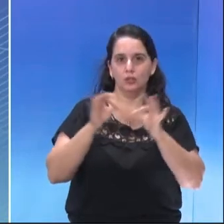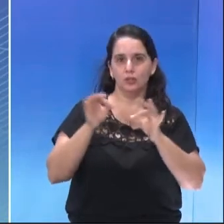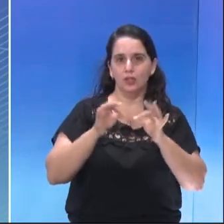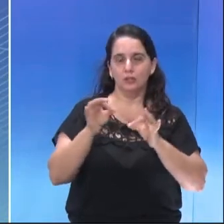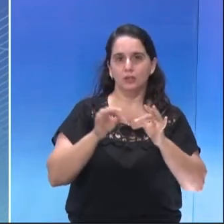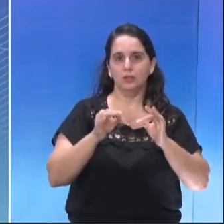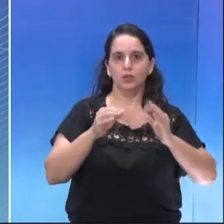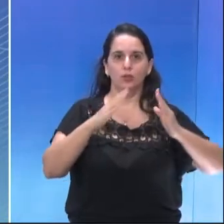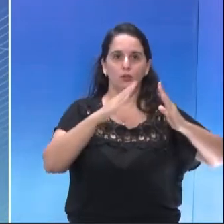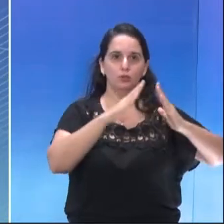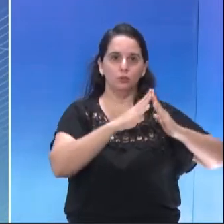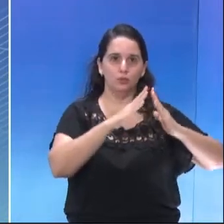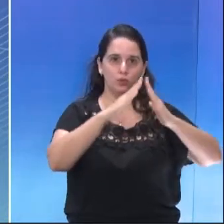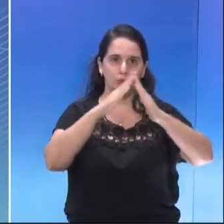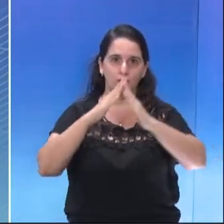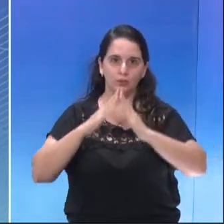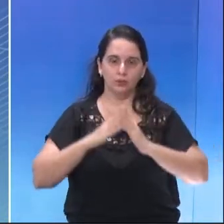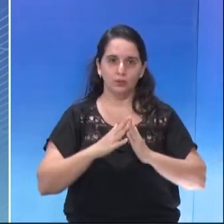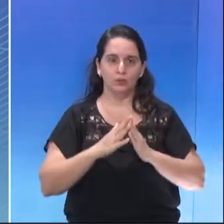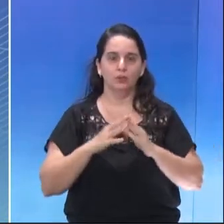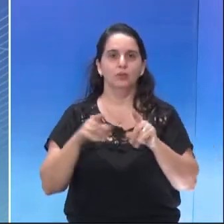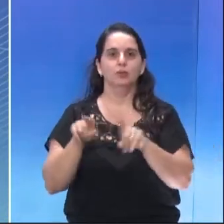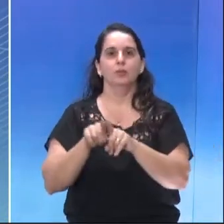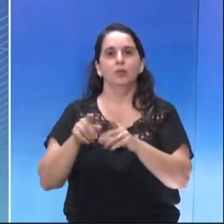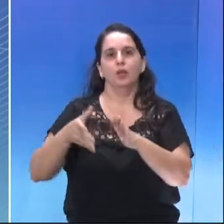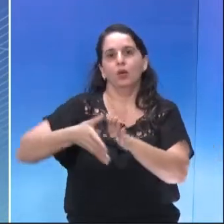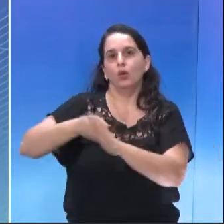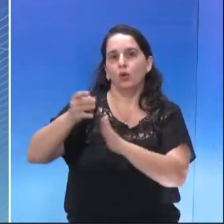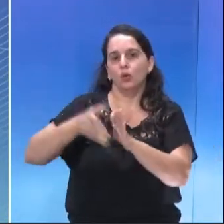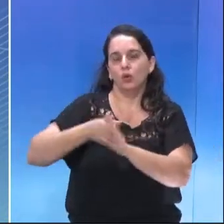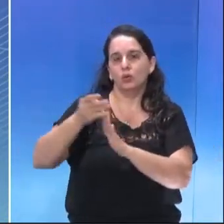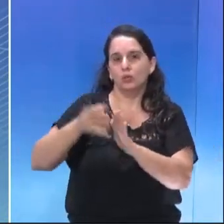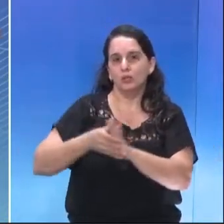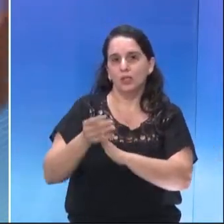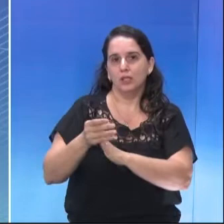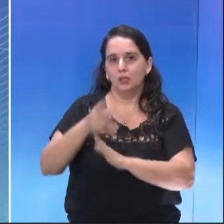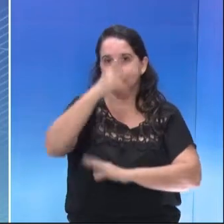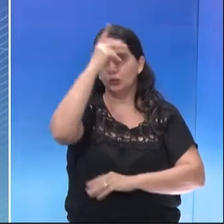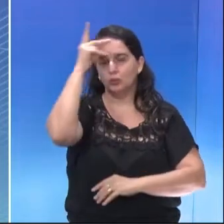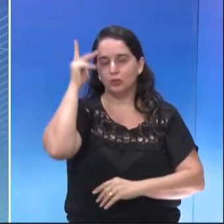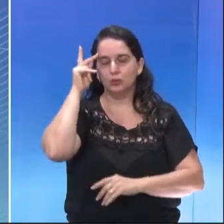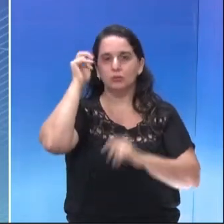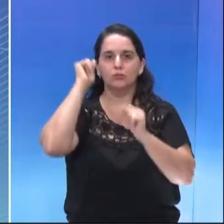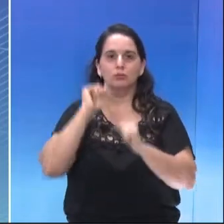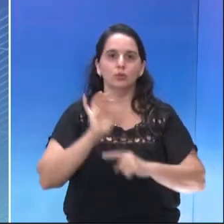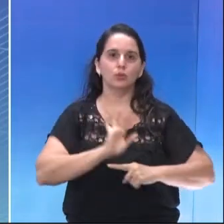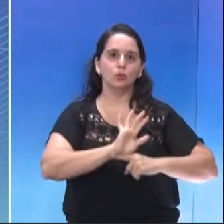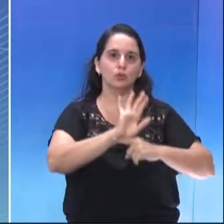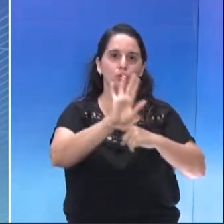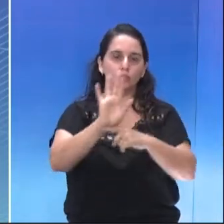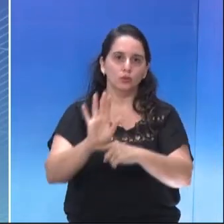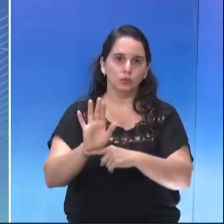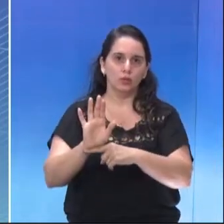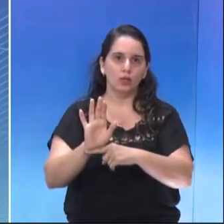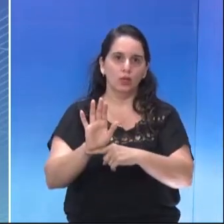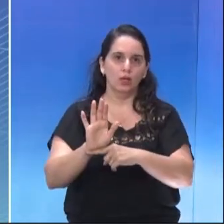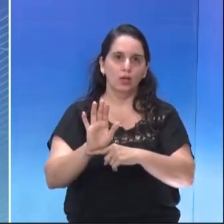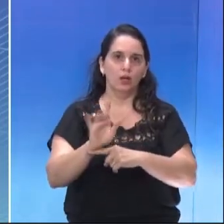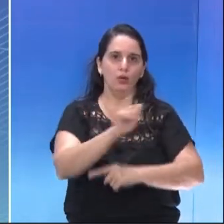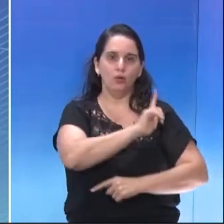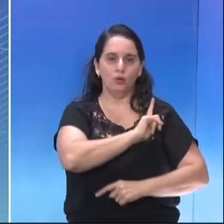tutelares possam auxiliar, possam ajudar a gestão, o poder público